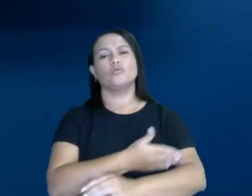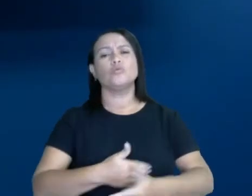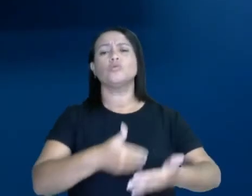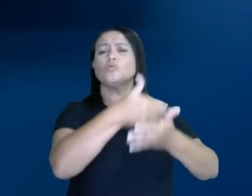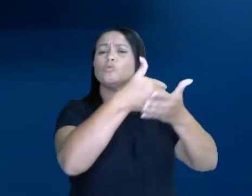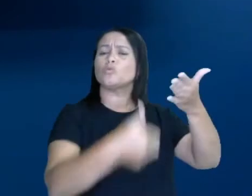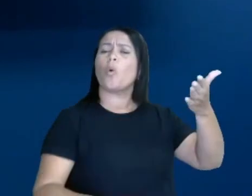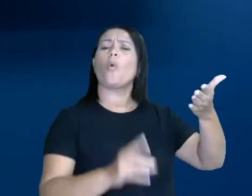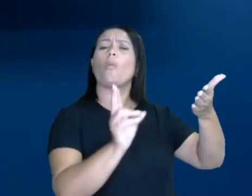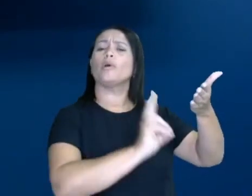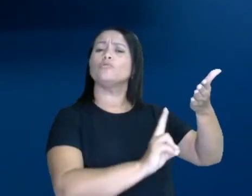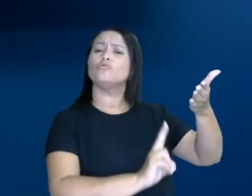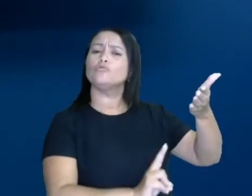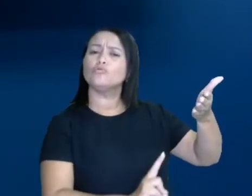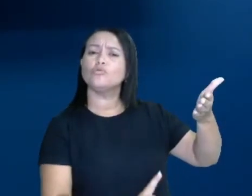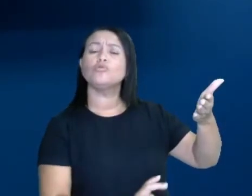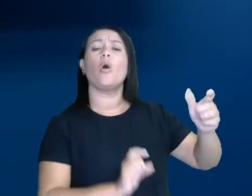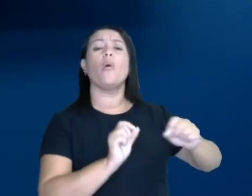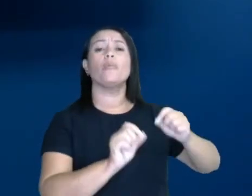fichamentos, anotações